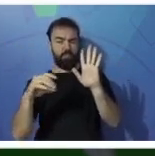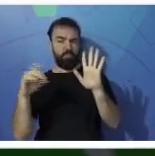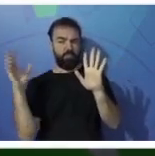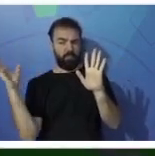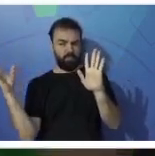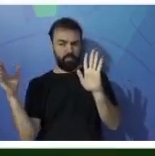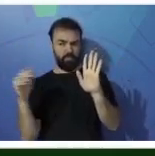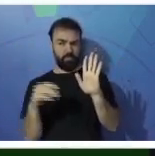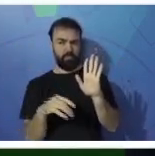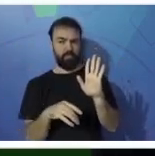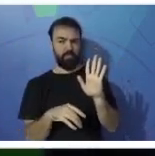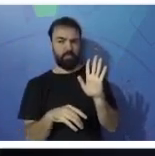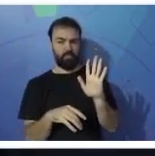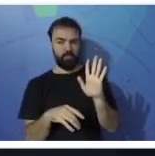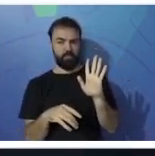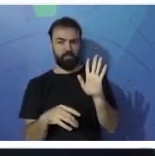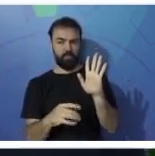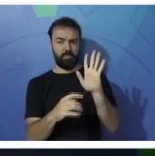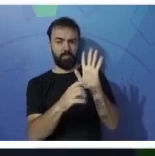corpo do texto,